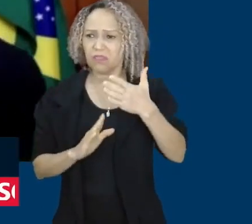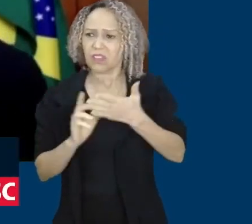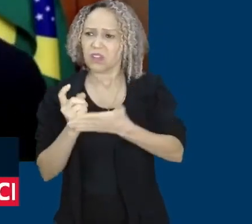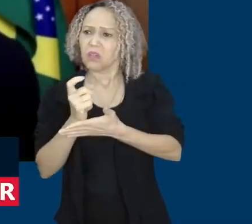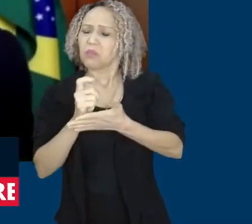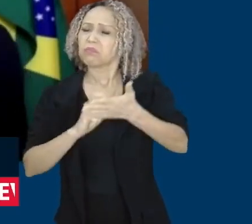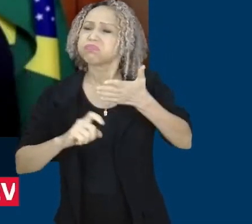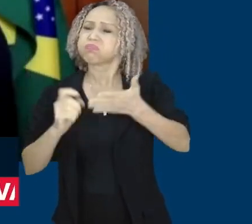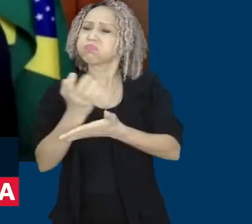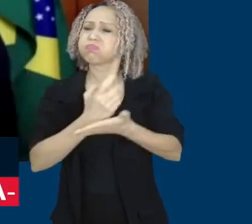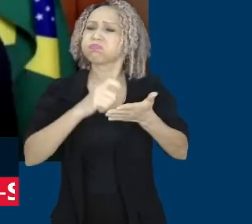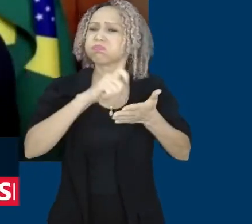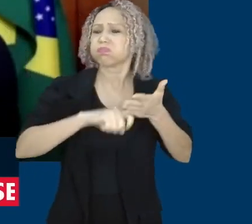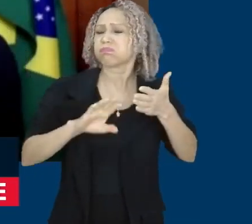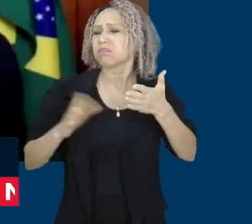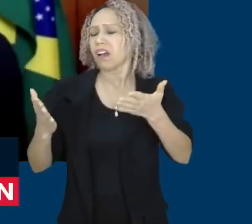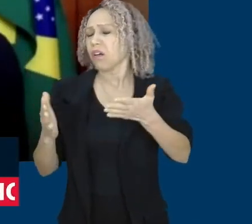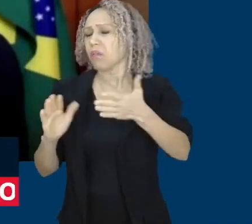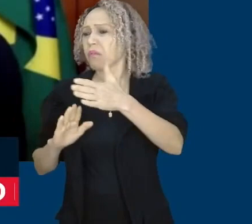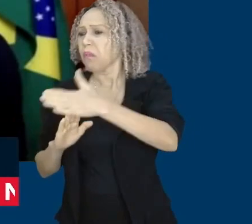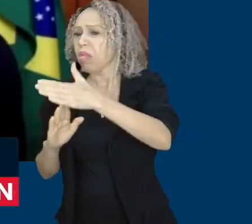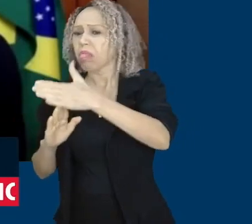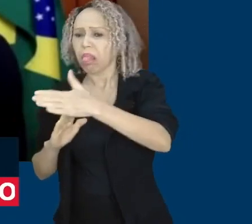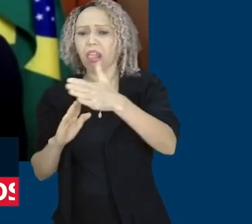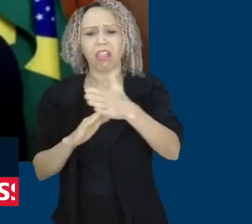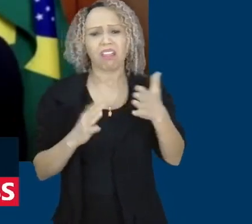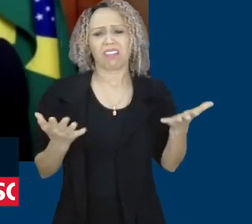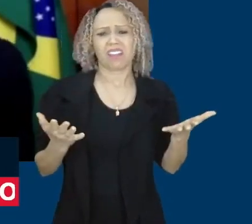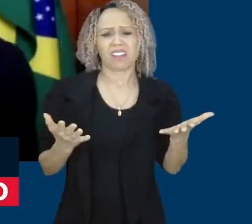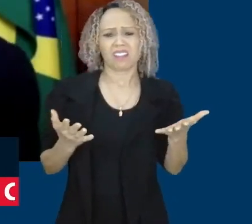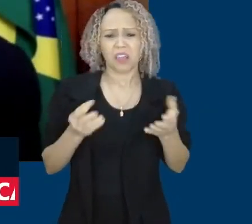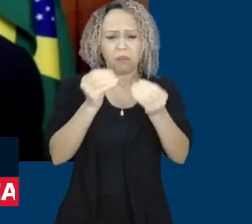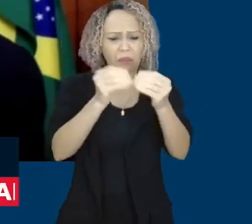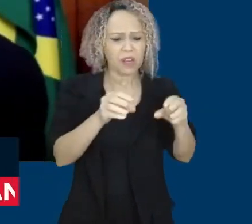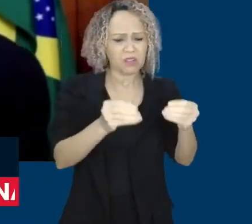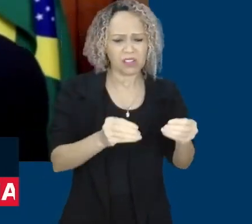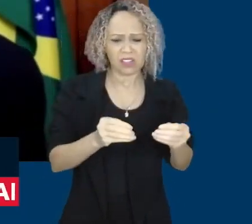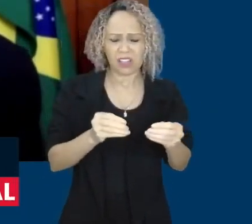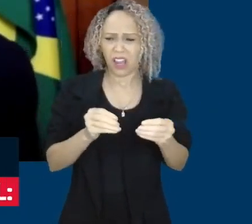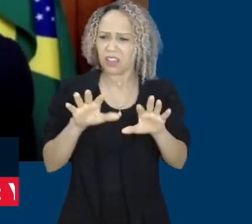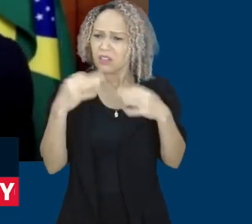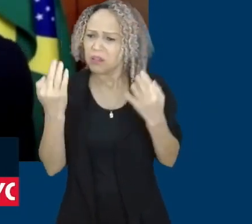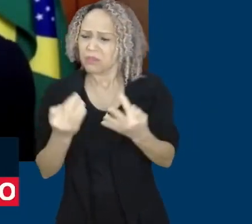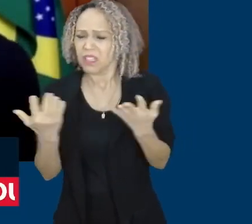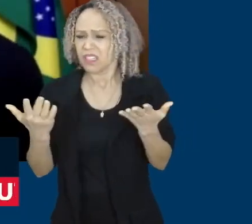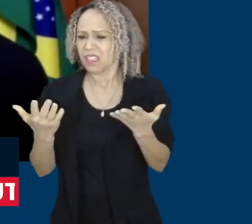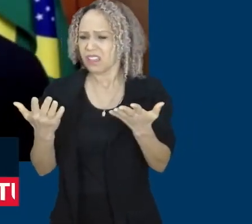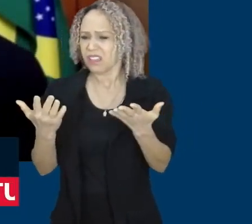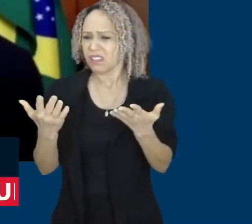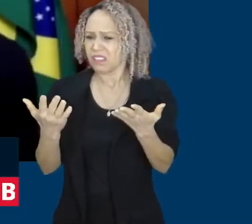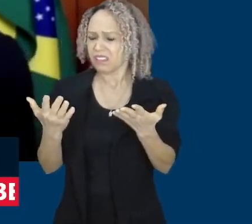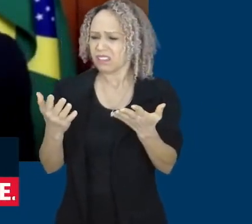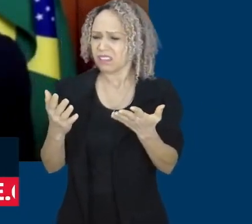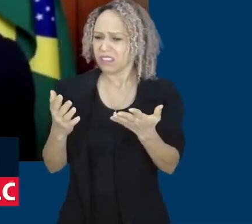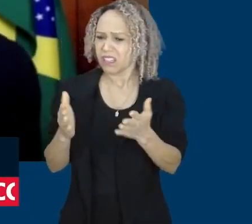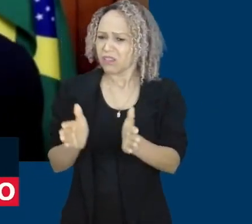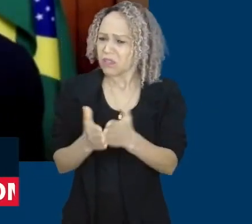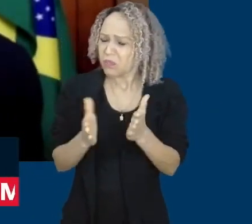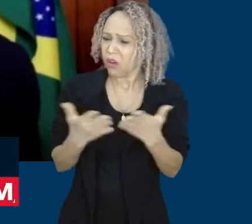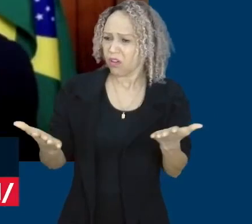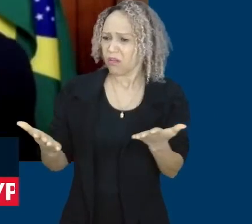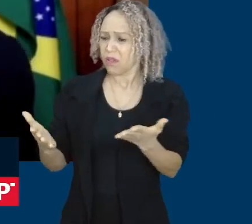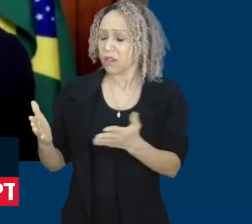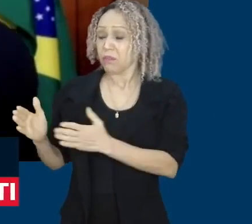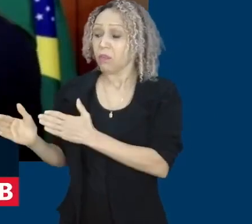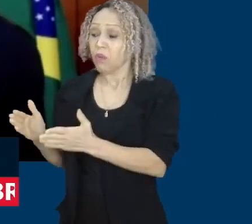mais pobres, e nesse sentido, eles que defenderam sempre esse instrumento fiscal, eles quebraram esse instrumento